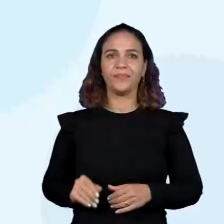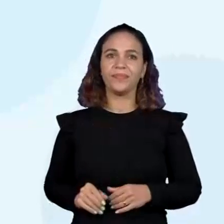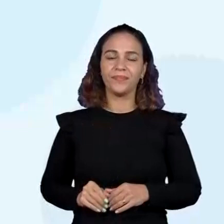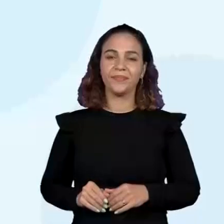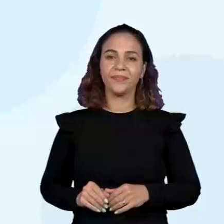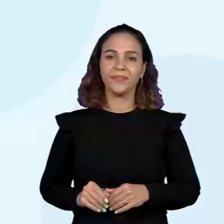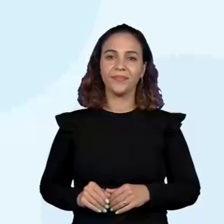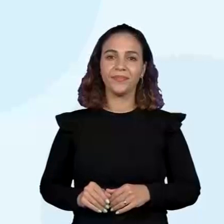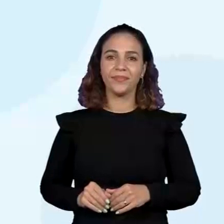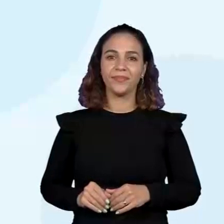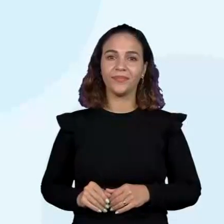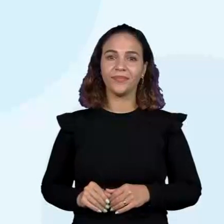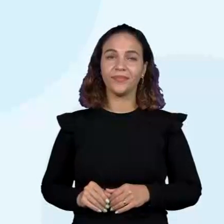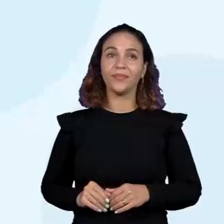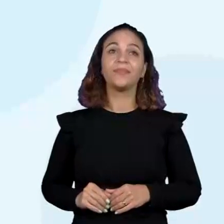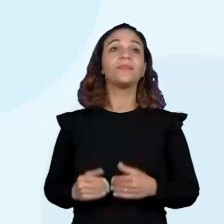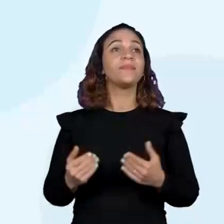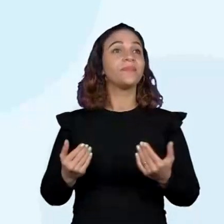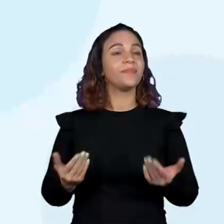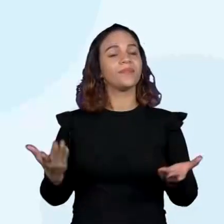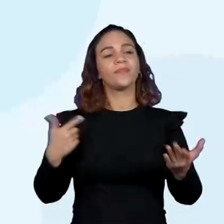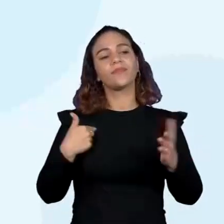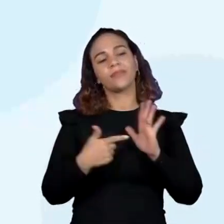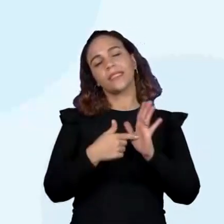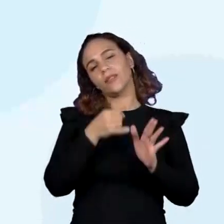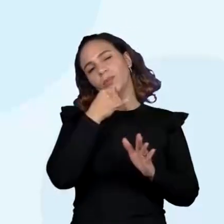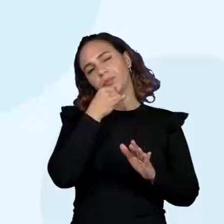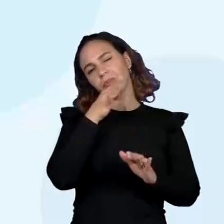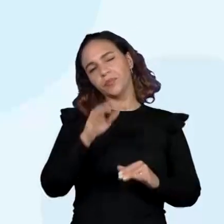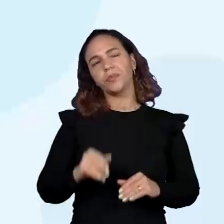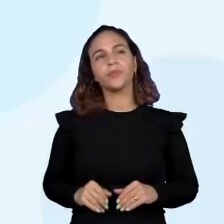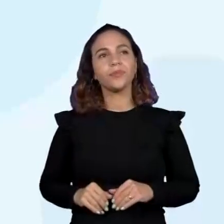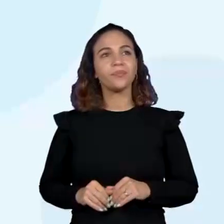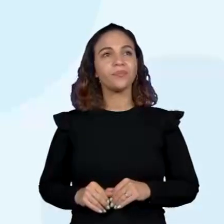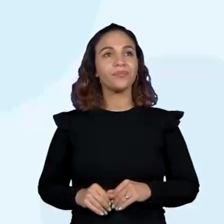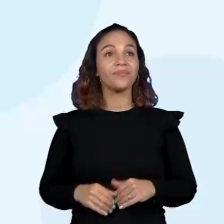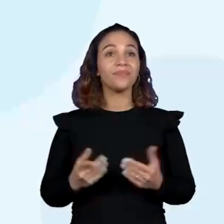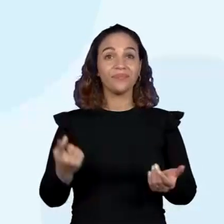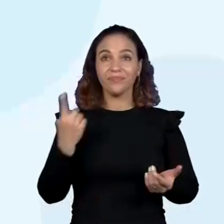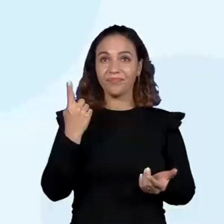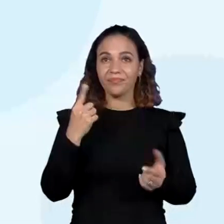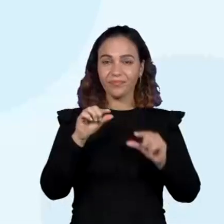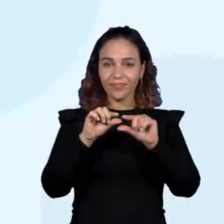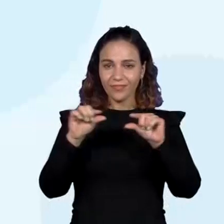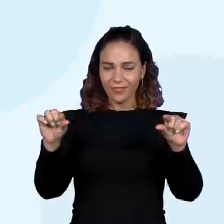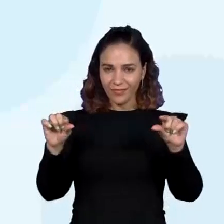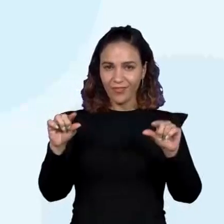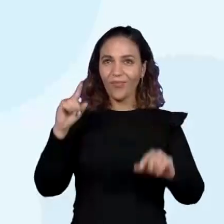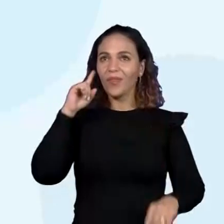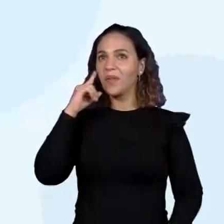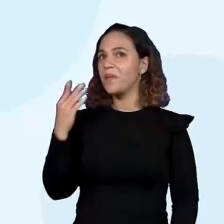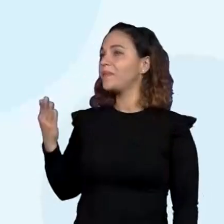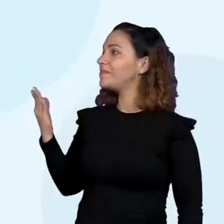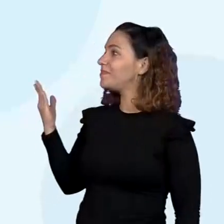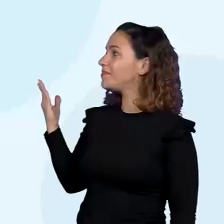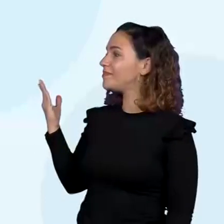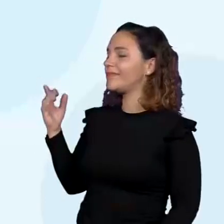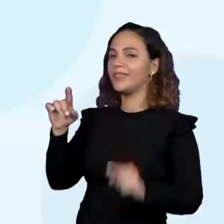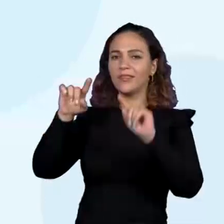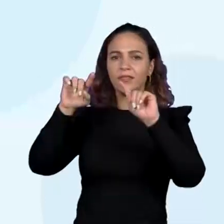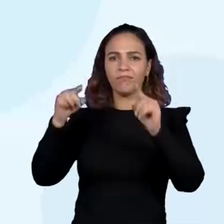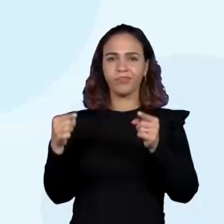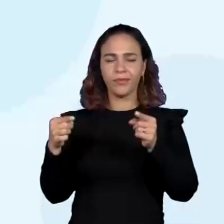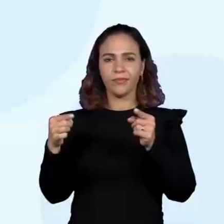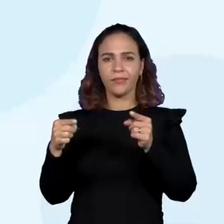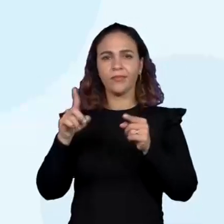parênteses. Primeiro eu vou demonstrar, tá? Por exemplo, eu tenho na primeira linha que esses são os parênteses.